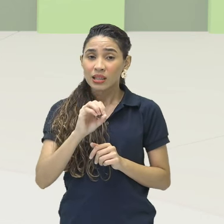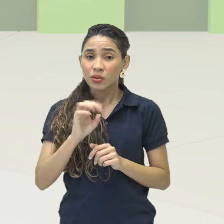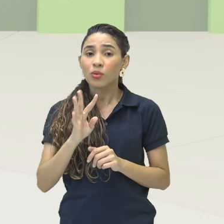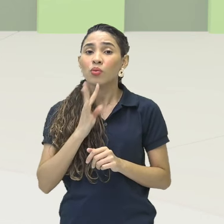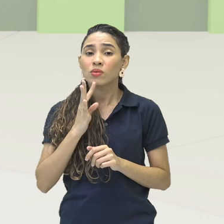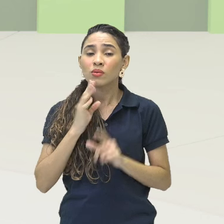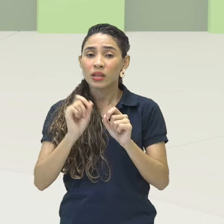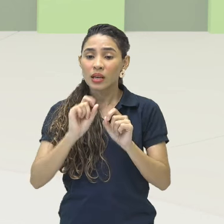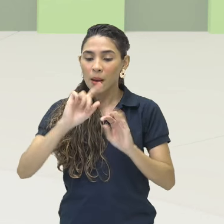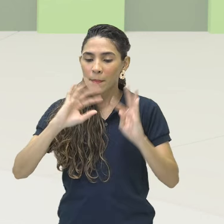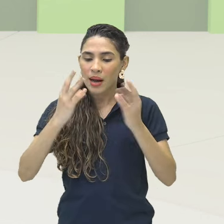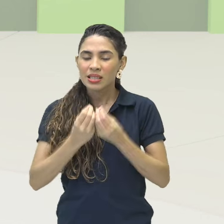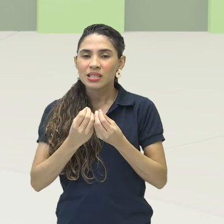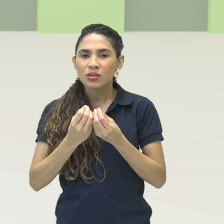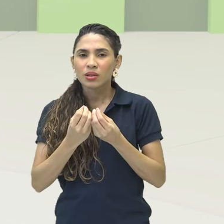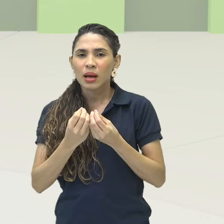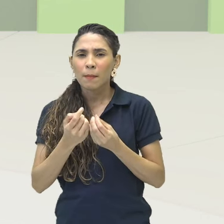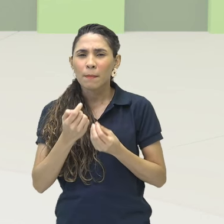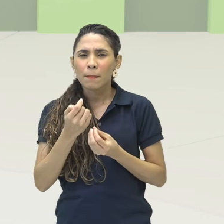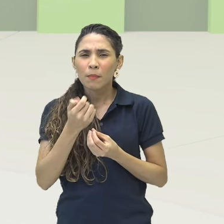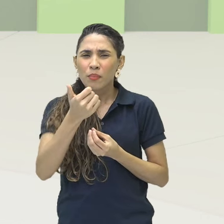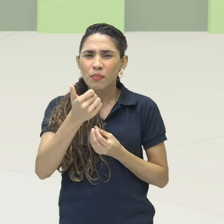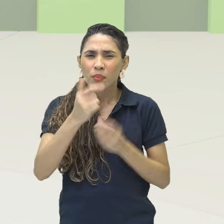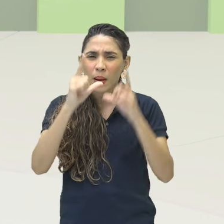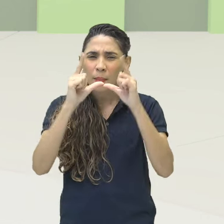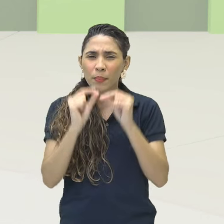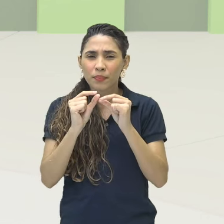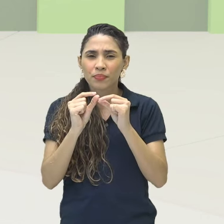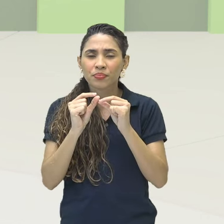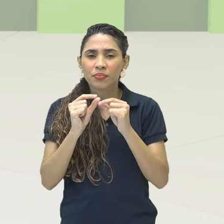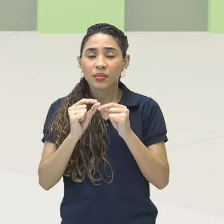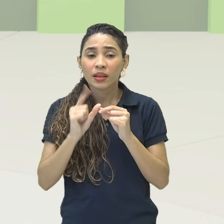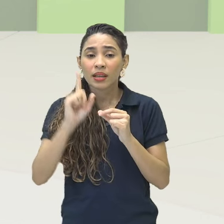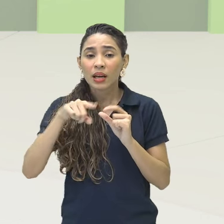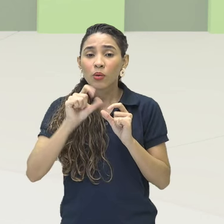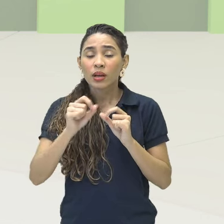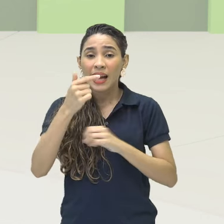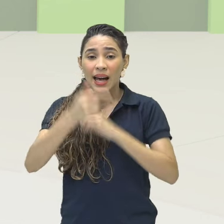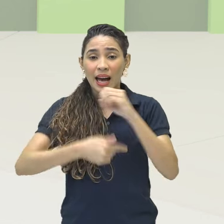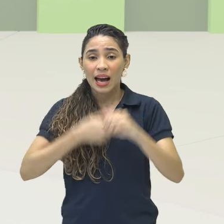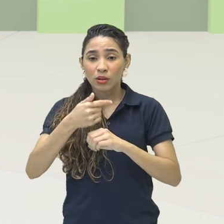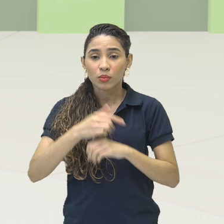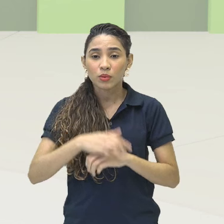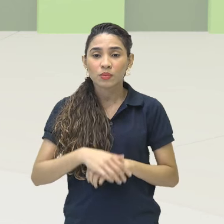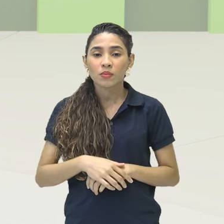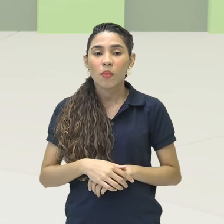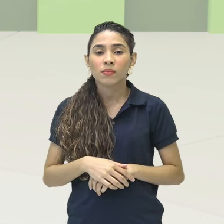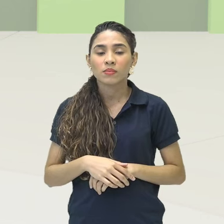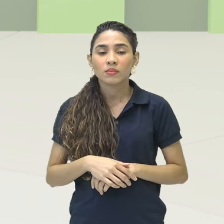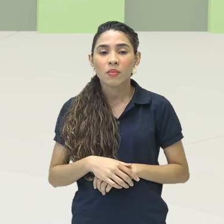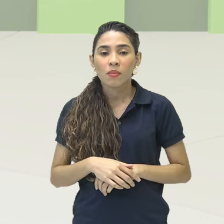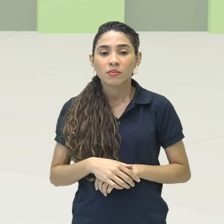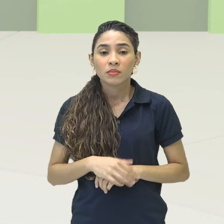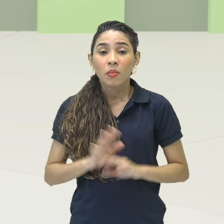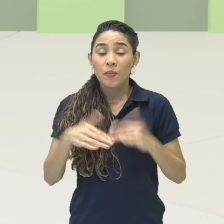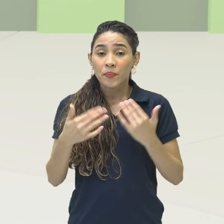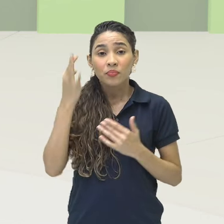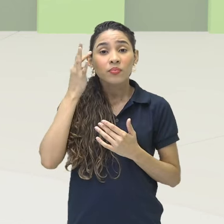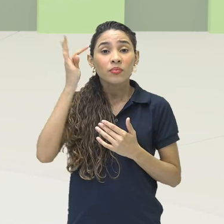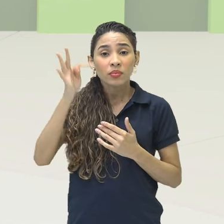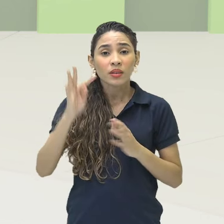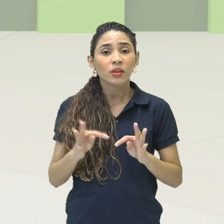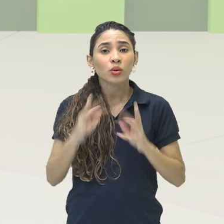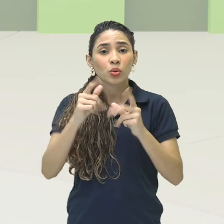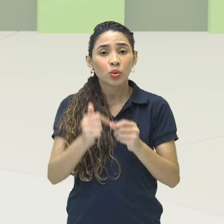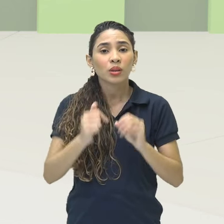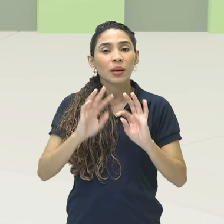uma partícula muito pequena, indivisível, que era o átomo, né? Então, de que a teoria de que